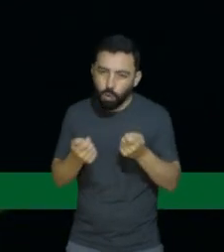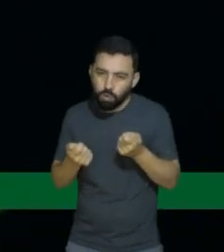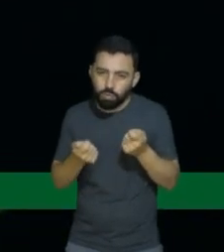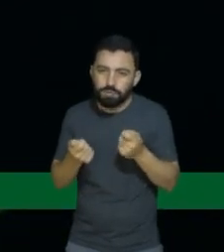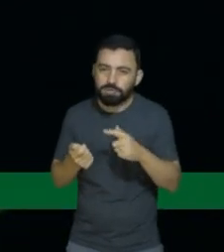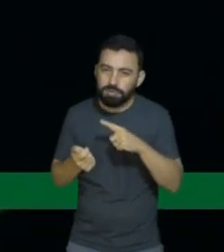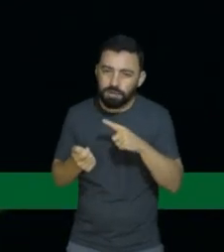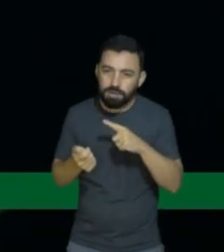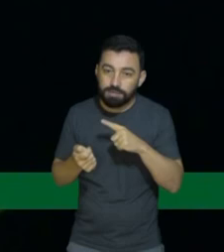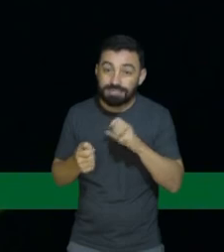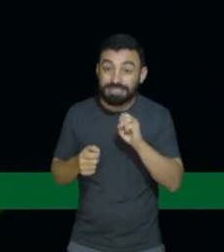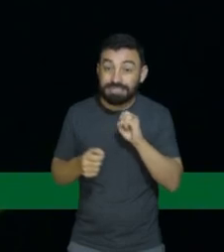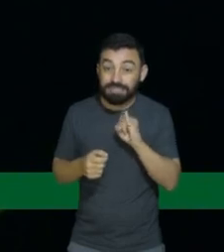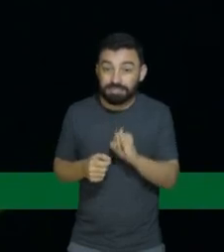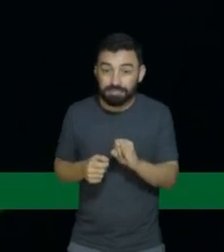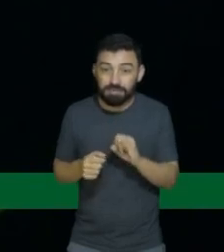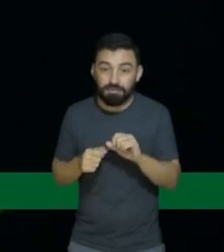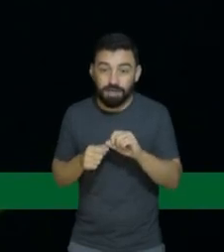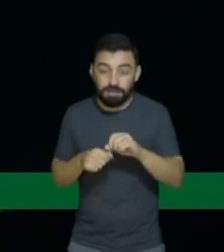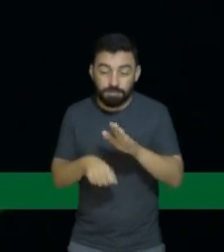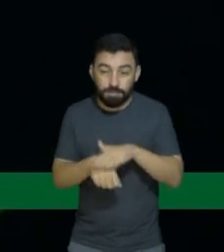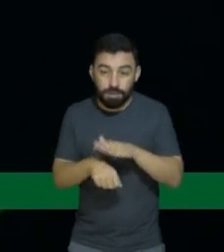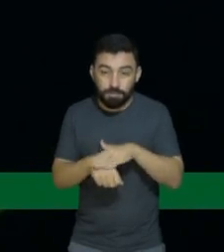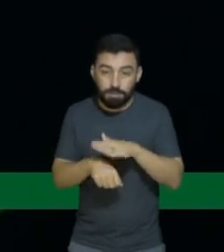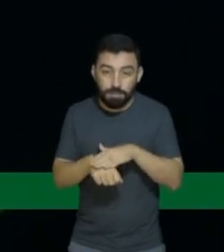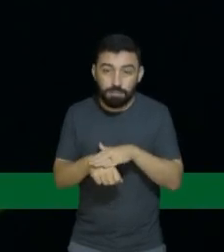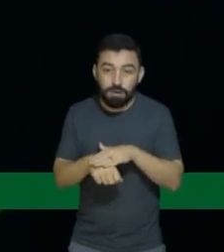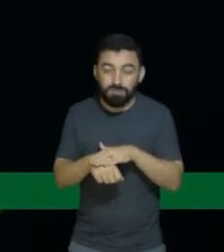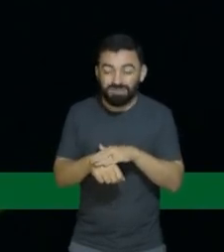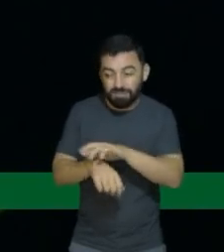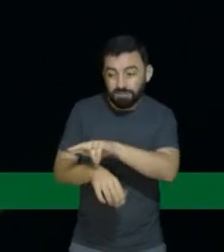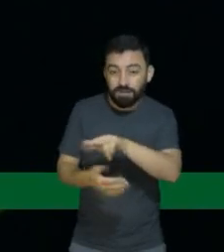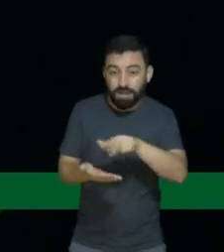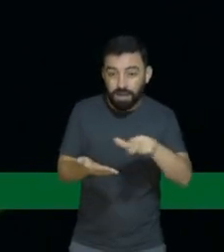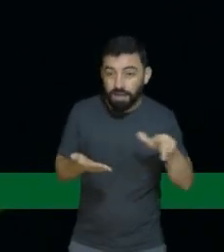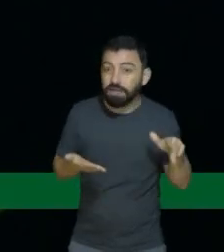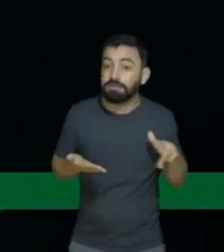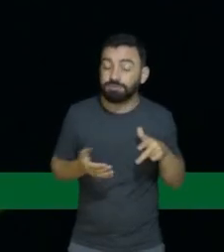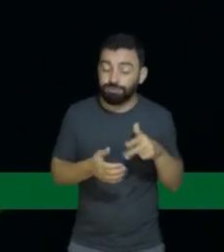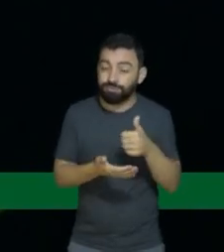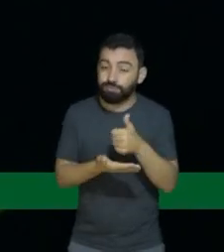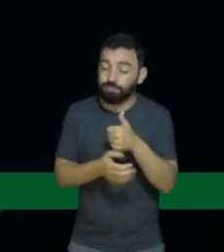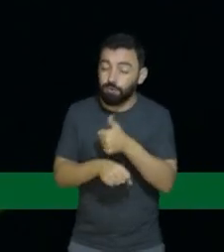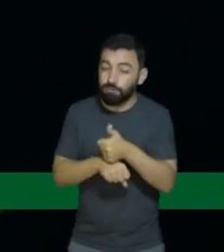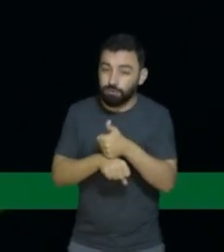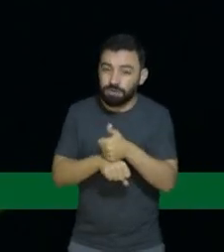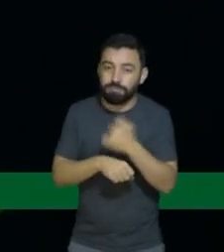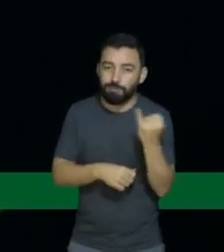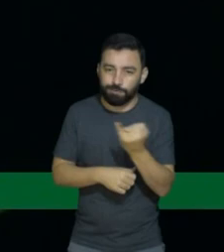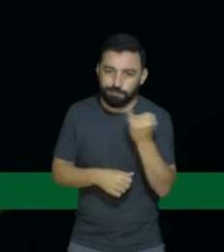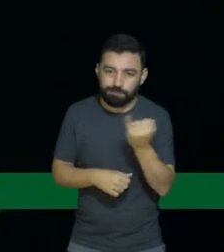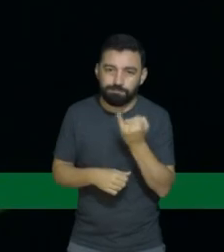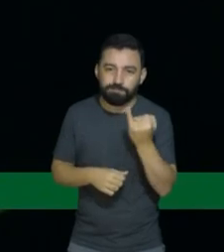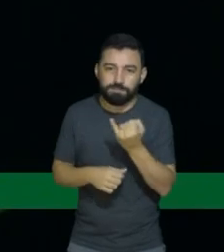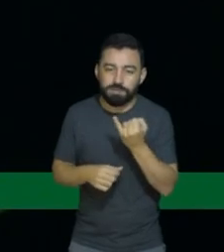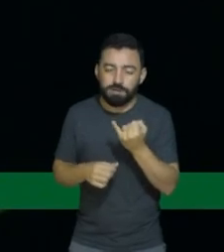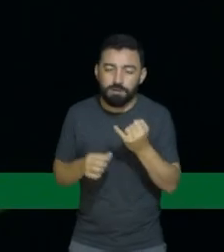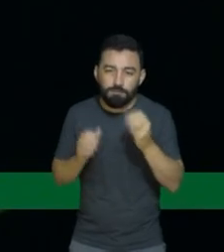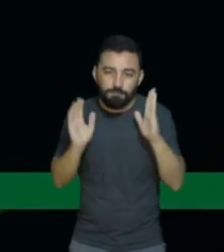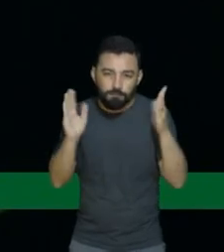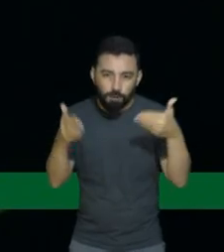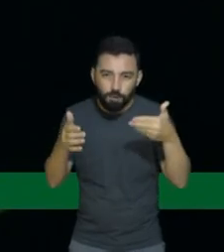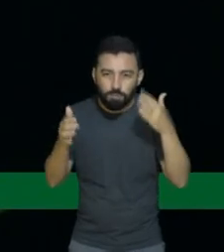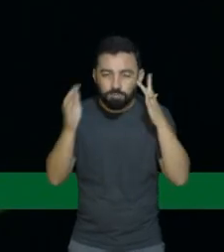quando é feito com atendimento multiprofissional e especializado nas áreas da